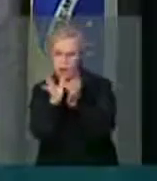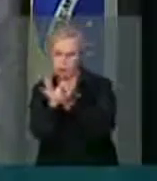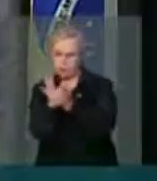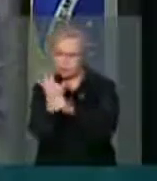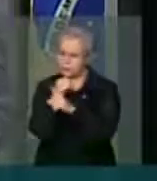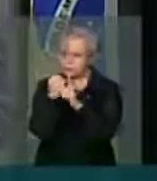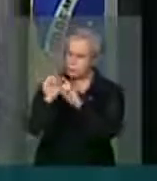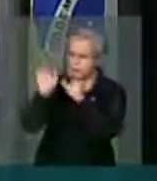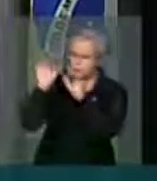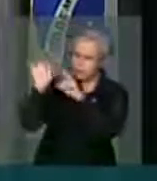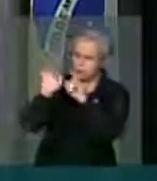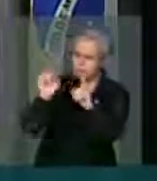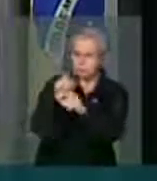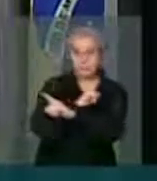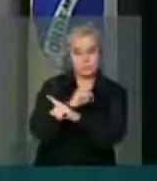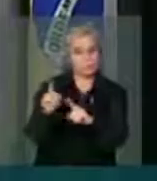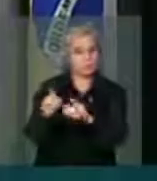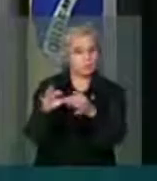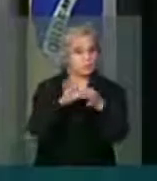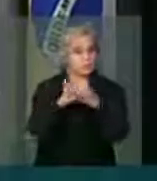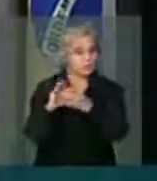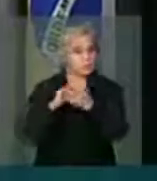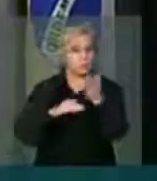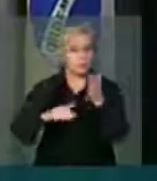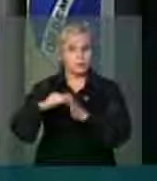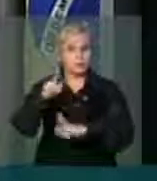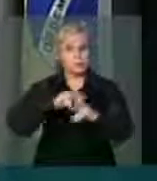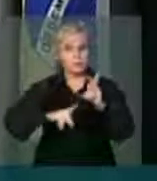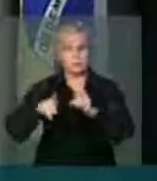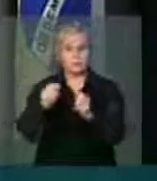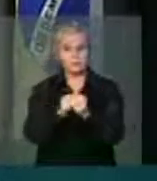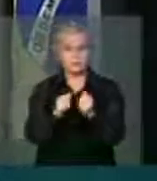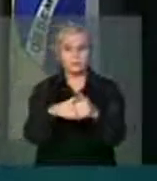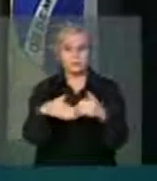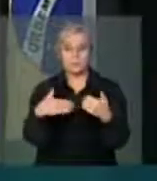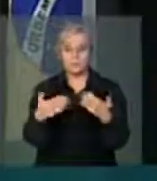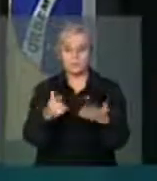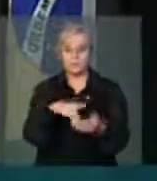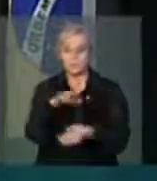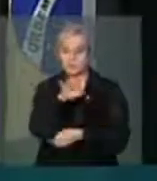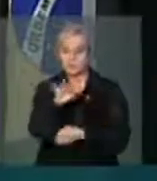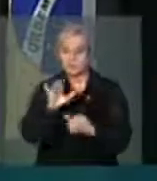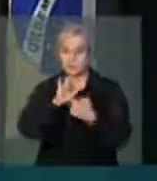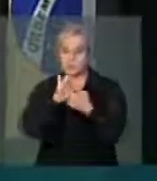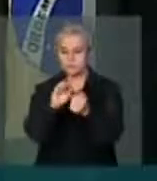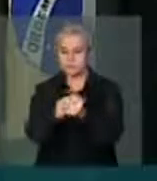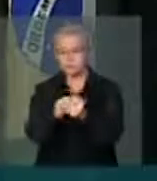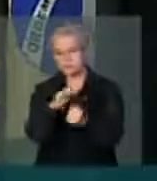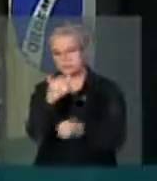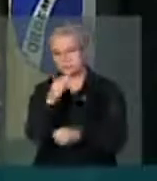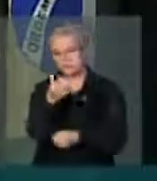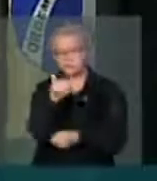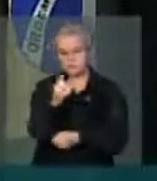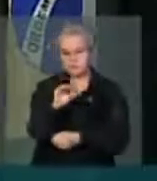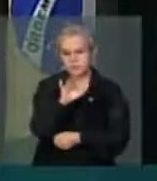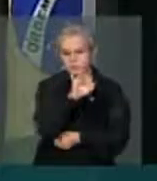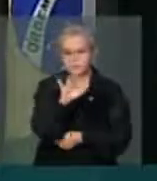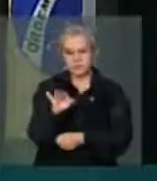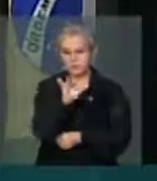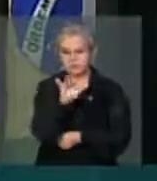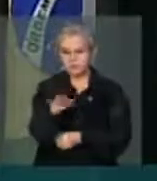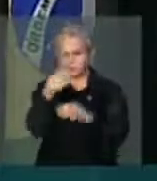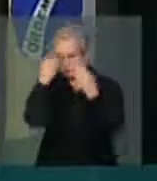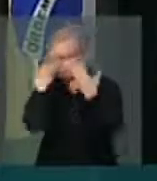Não vinculada à classe social, com os percentuais que se estabelecem entre 60% de